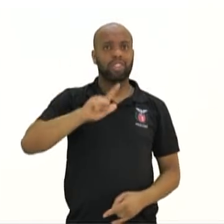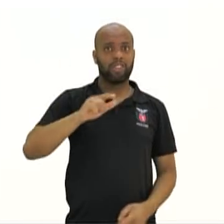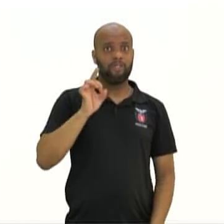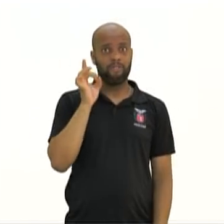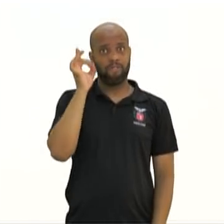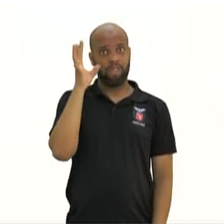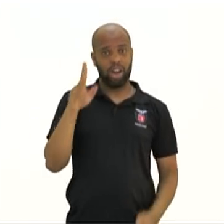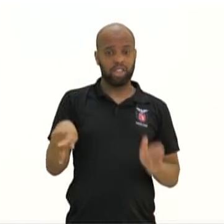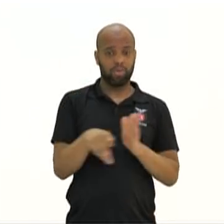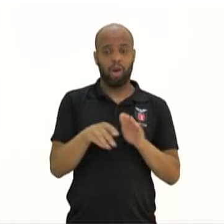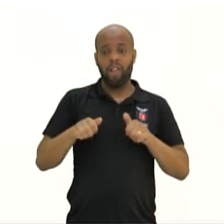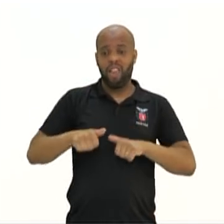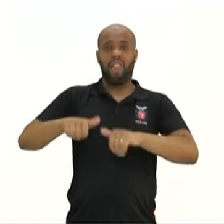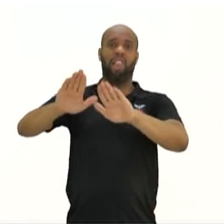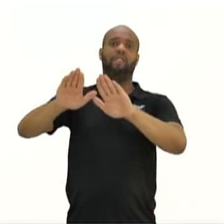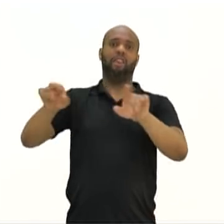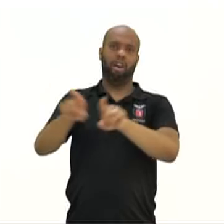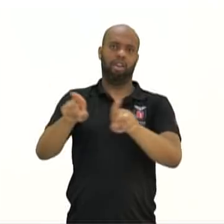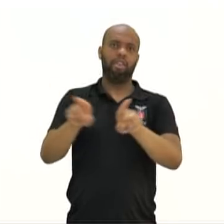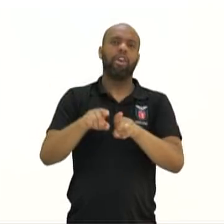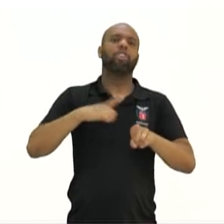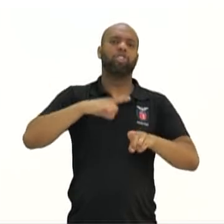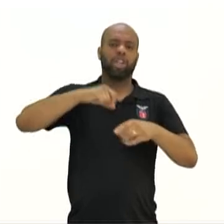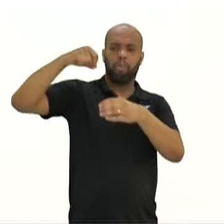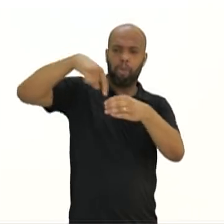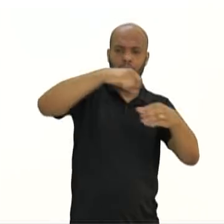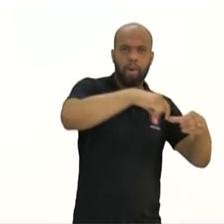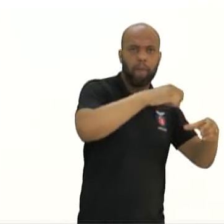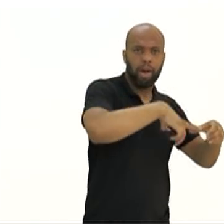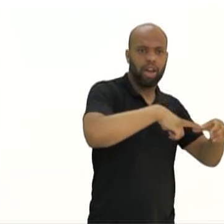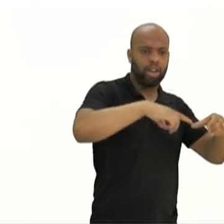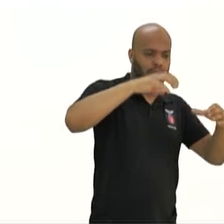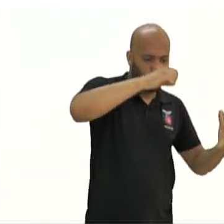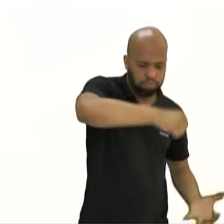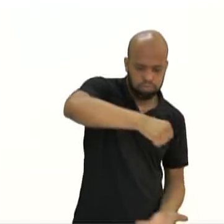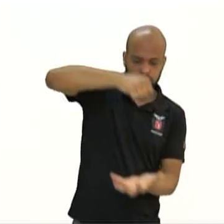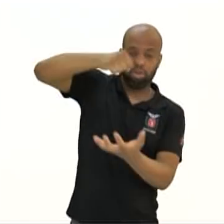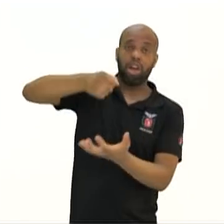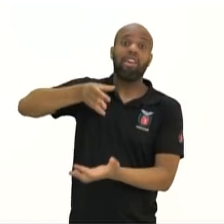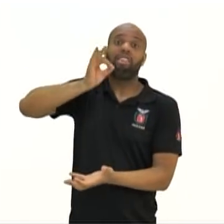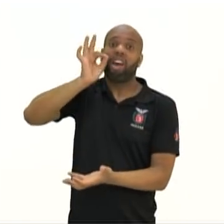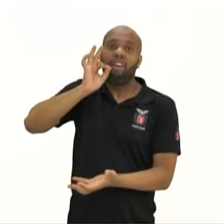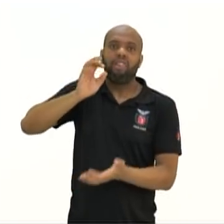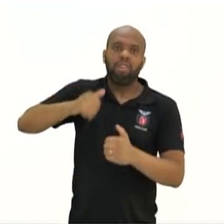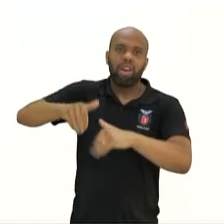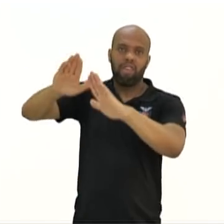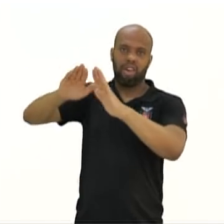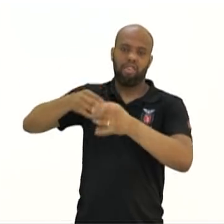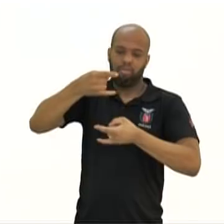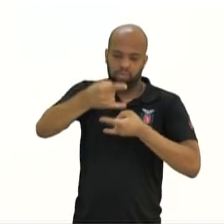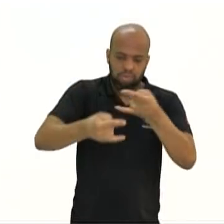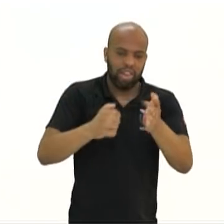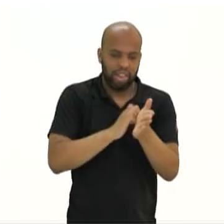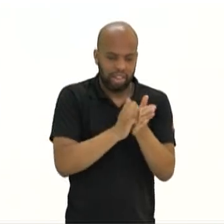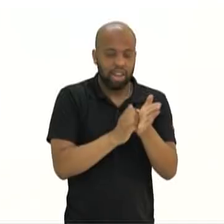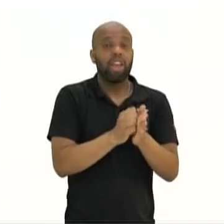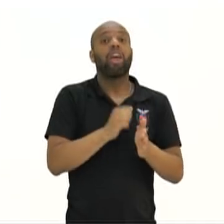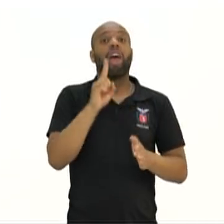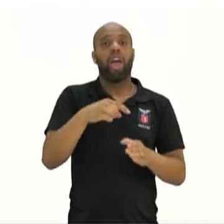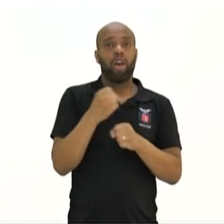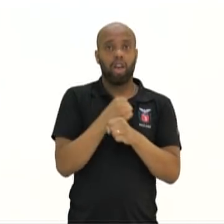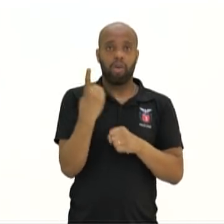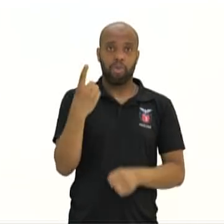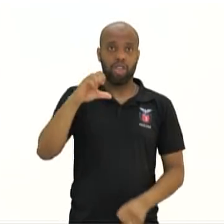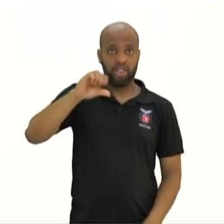ao literalmente transporte das grandes produções de café de uma grande época, isso aqui em 1929.